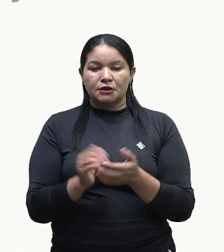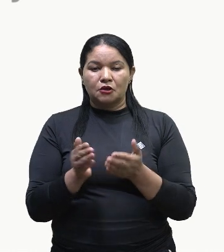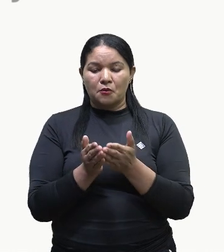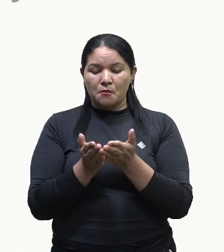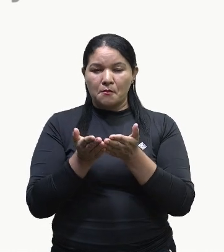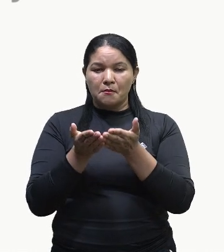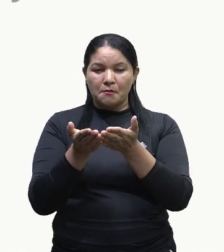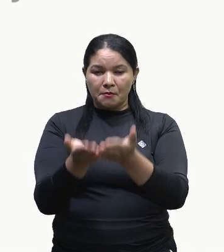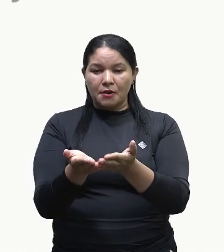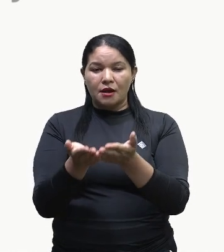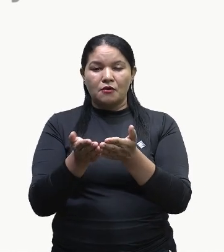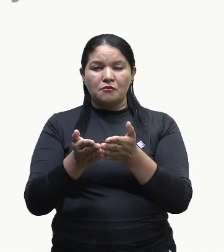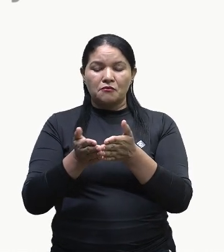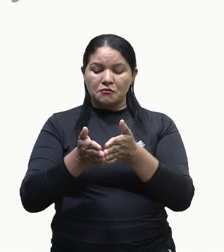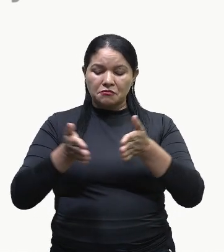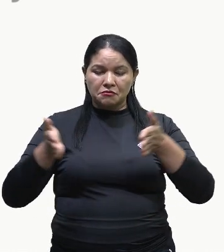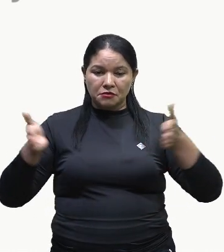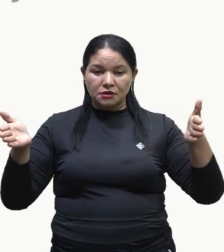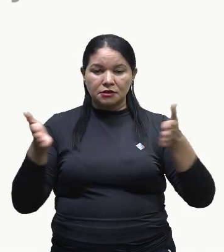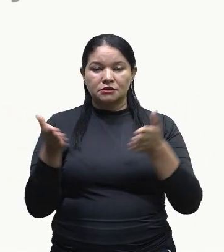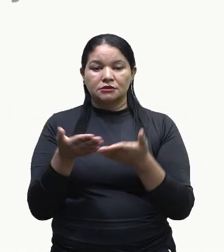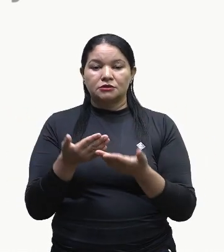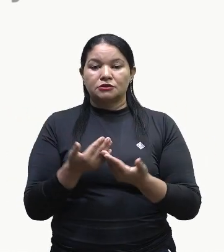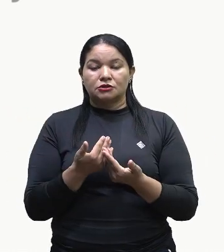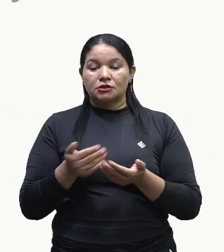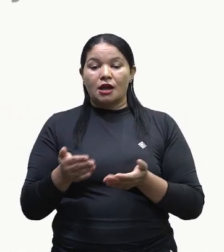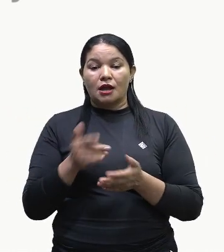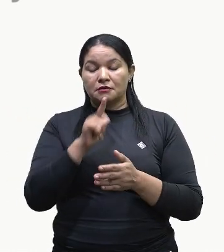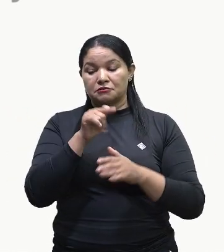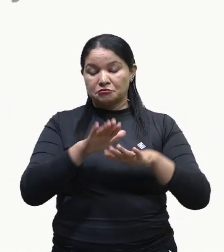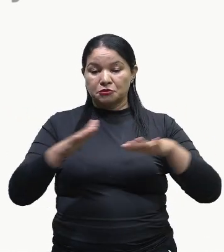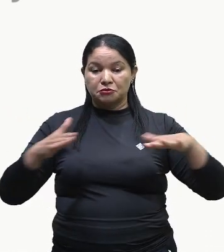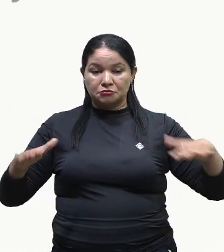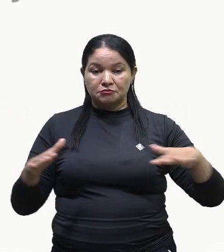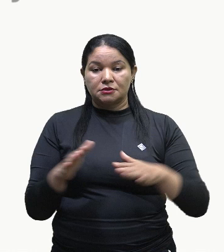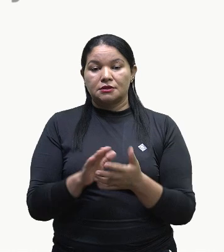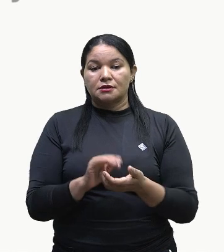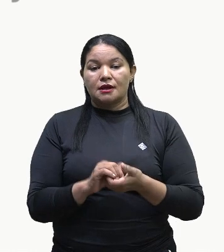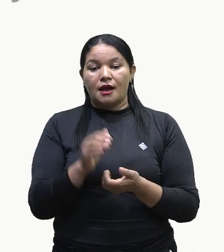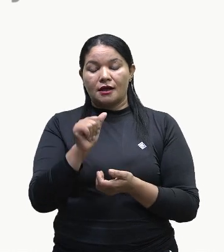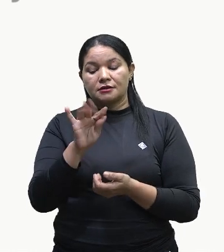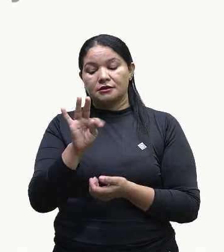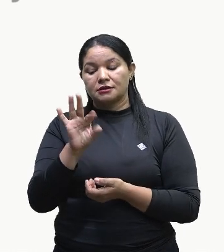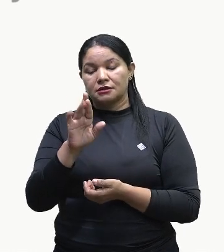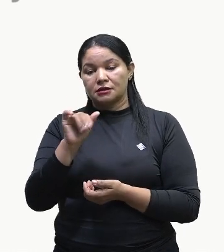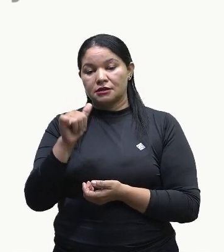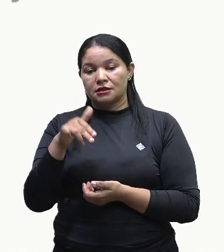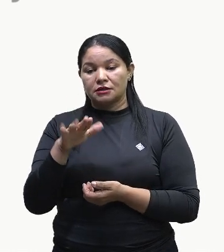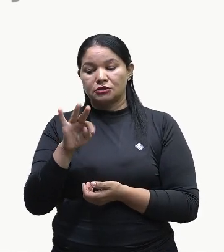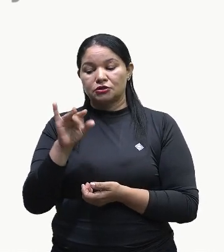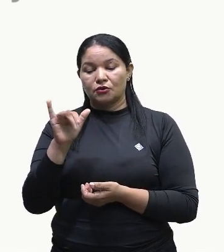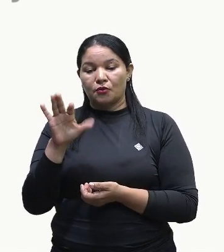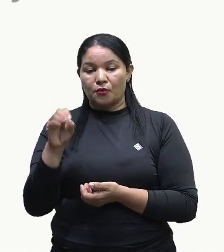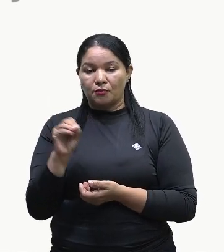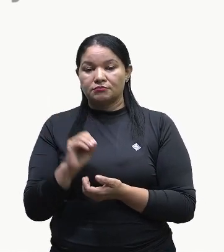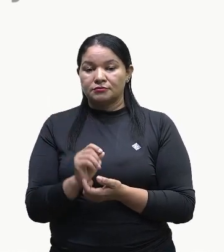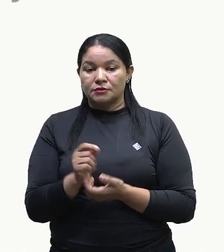Oceano Atlântico. Viaje conhecido como Travessia do Atlântico. Atualmente, nós temos aí o